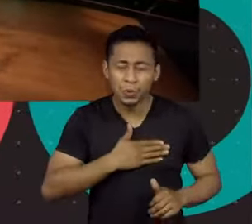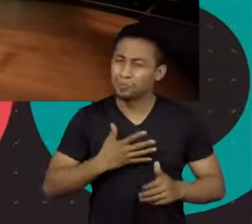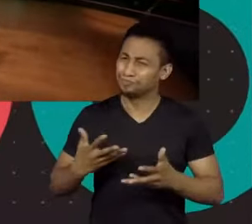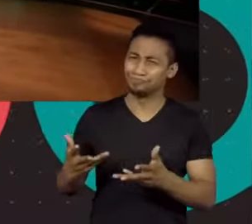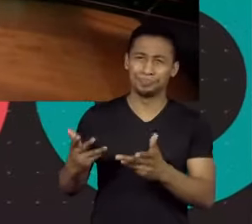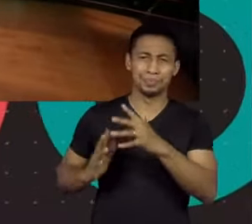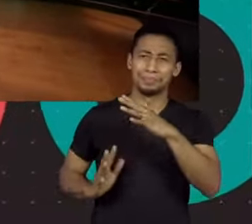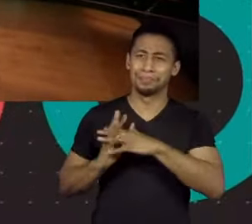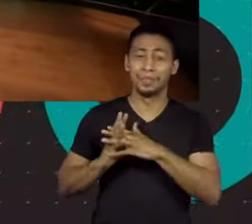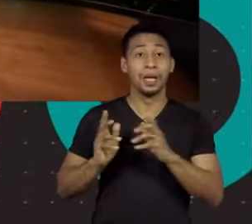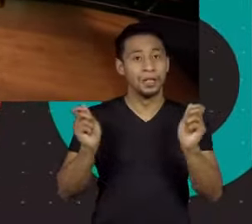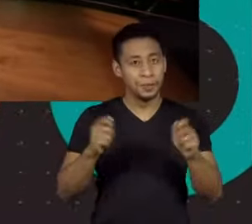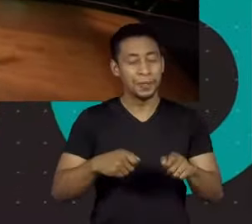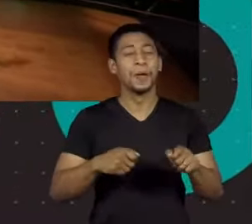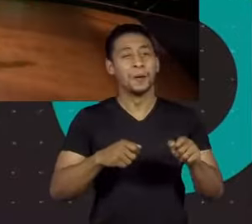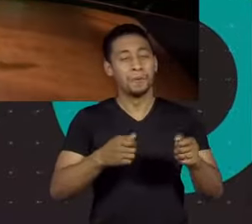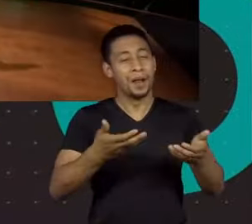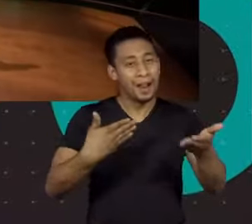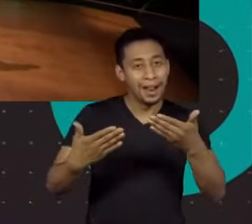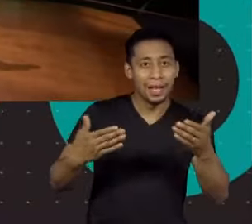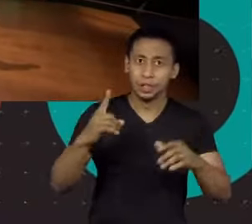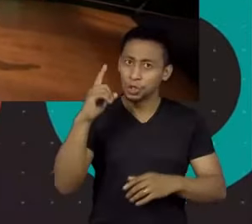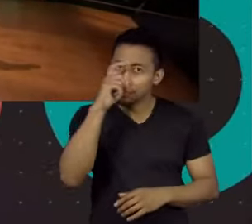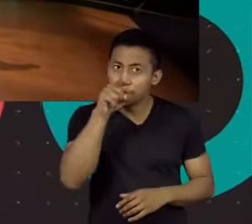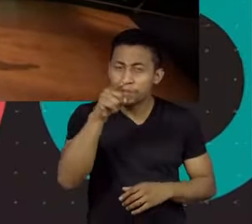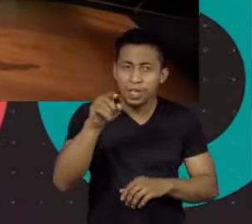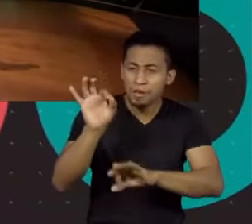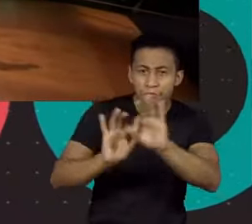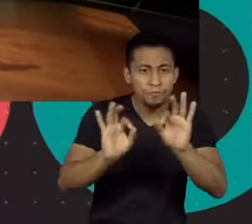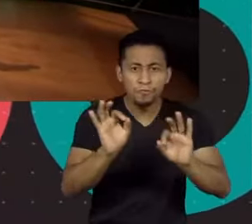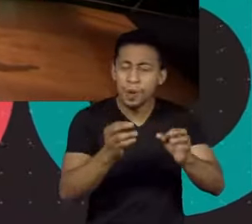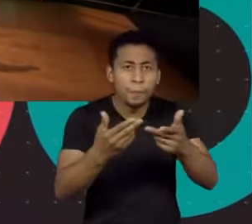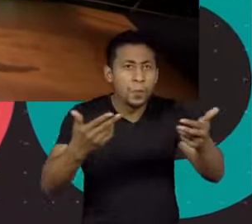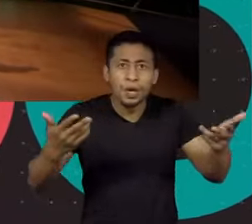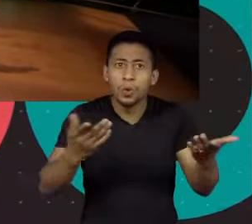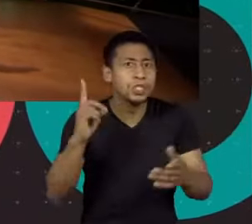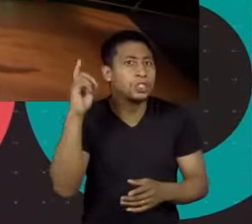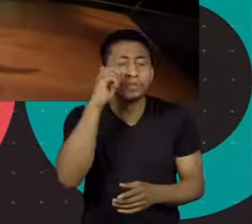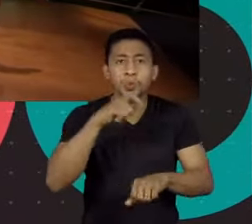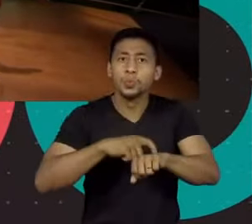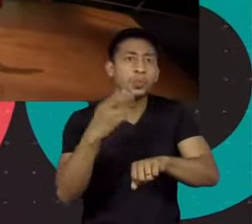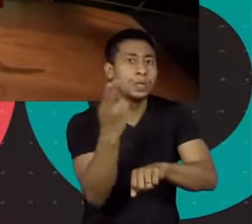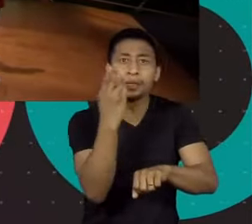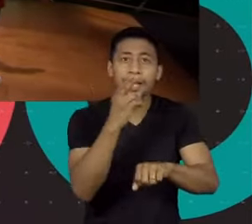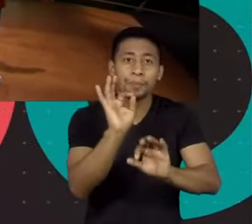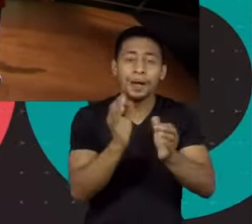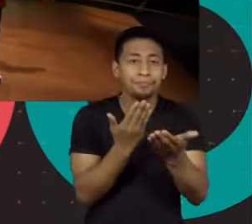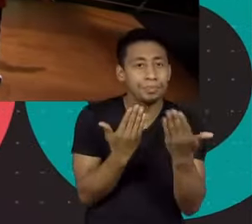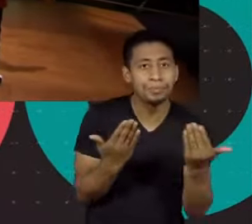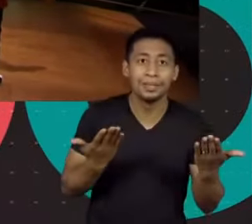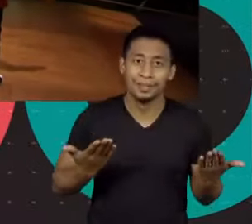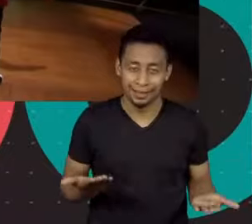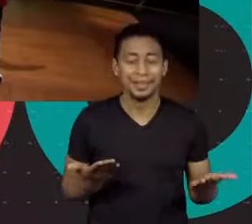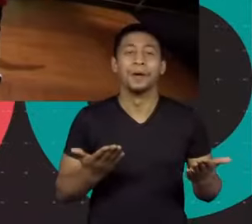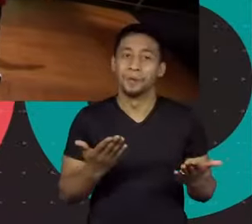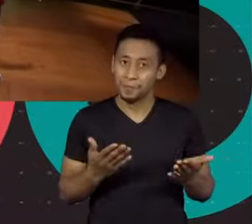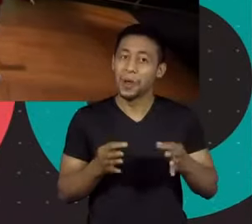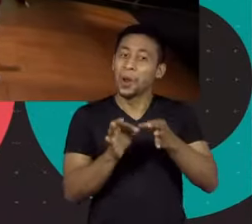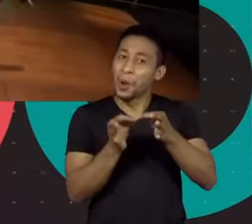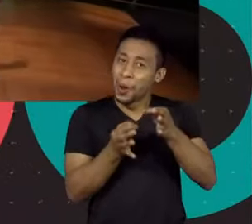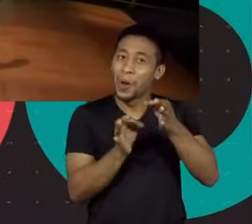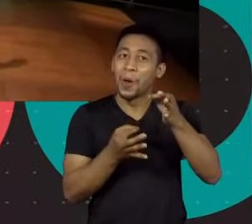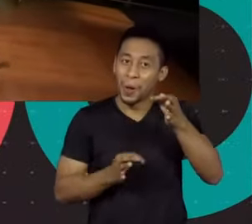que deu para cobrir legal toda... É difícil, vocês fazem tanta coisa que não dá tempo de cobrir tudo. Foi um longo passeio, né, pela